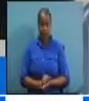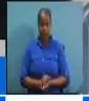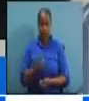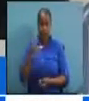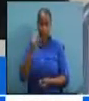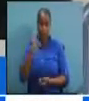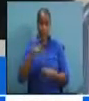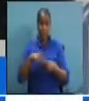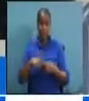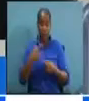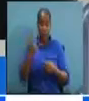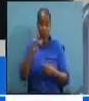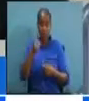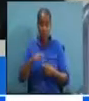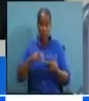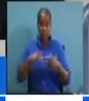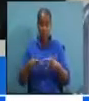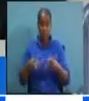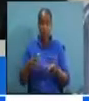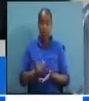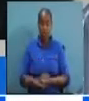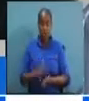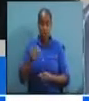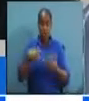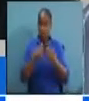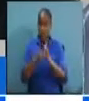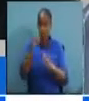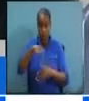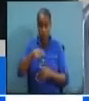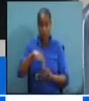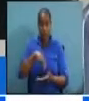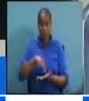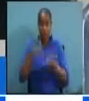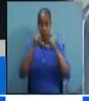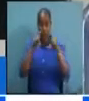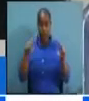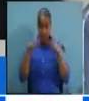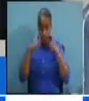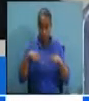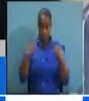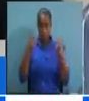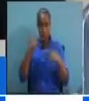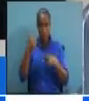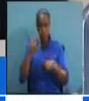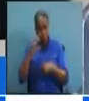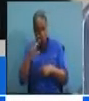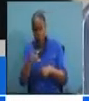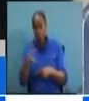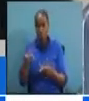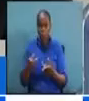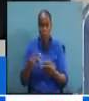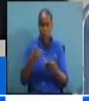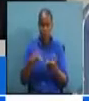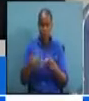também parceiro, temos as câmaras municipais, estão todos aqui presentes, as empresas públicas, que estão à procura de financiamento privado, mas também